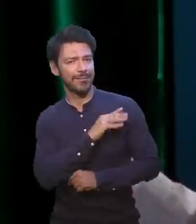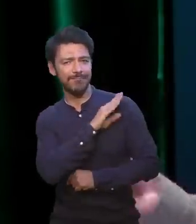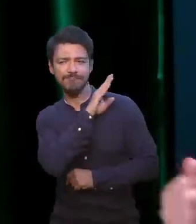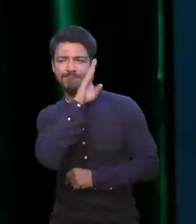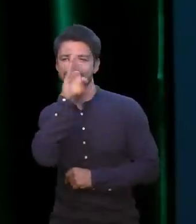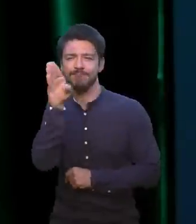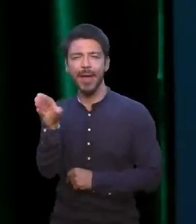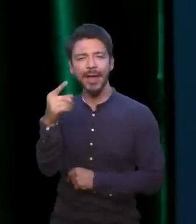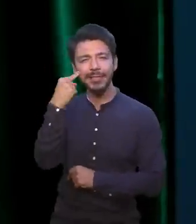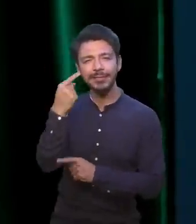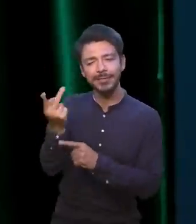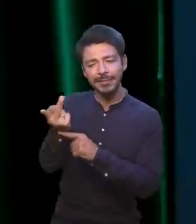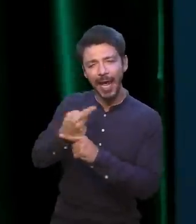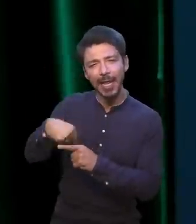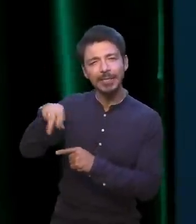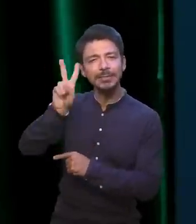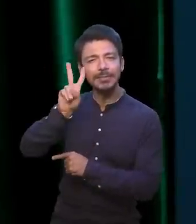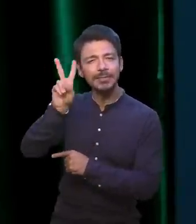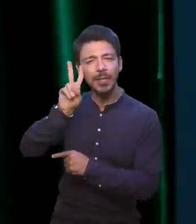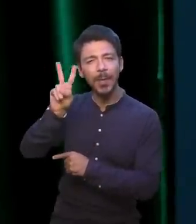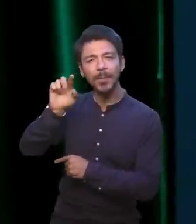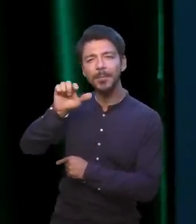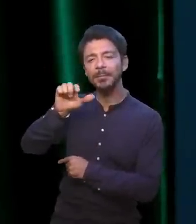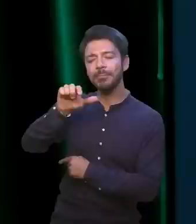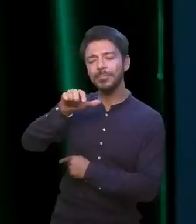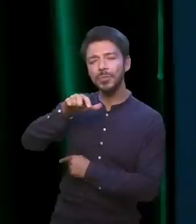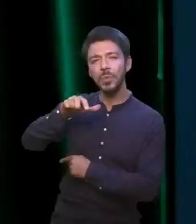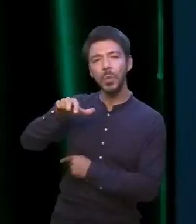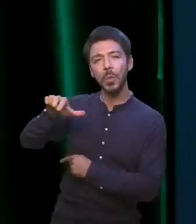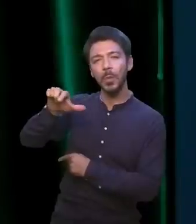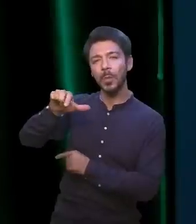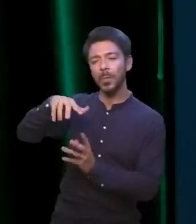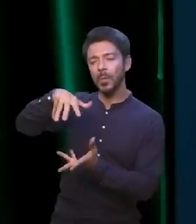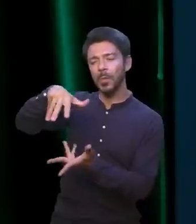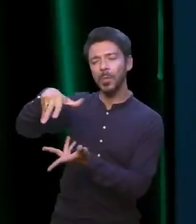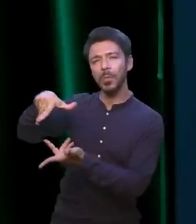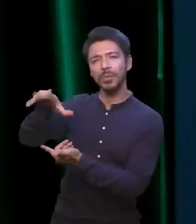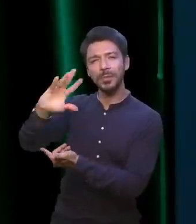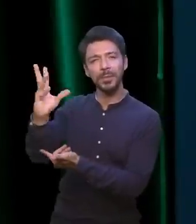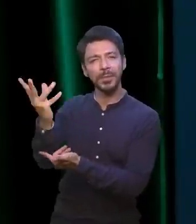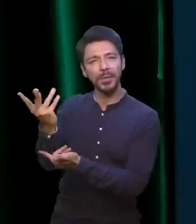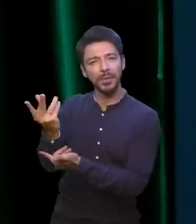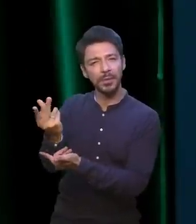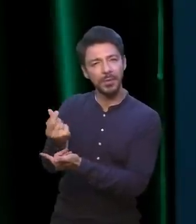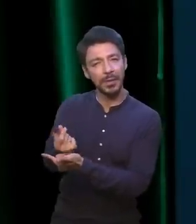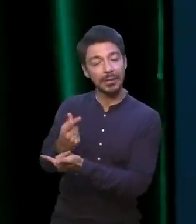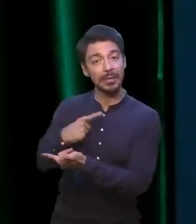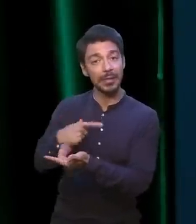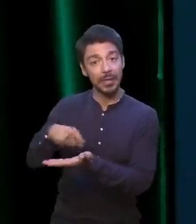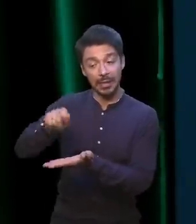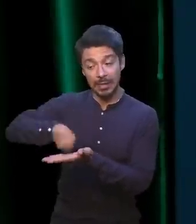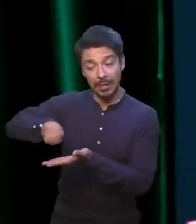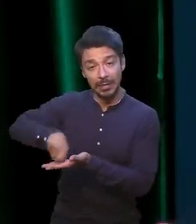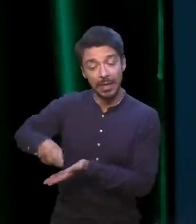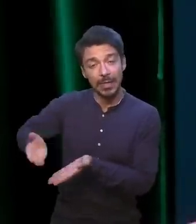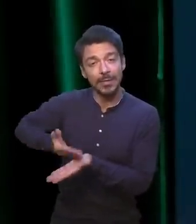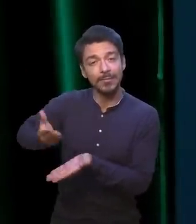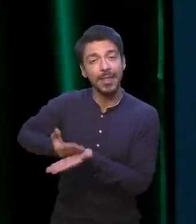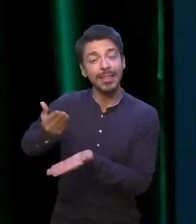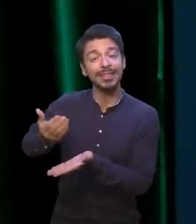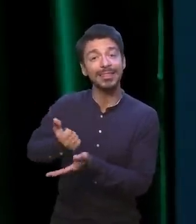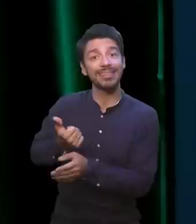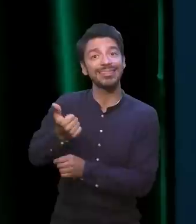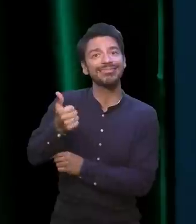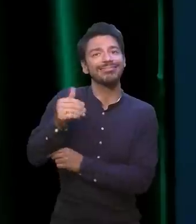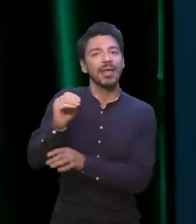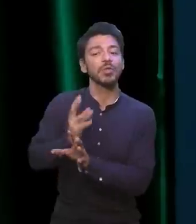bastidores, nos registros do mundo espiritual, e nos traz. Até hoje nós temos 10 obras de Amélia Rodrigues. E às vezes vamos